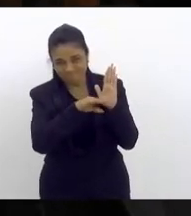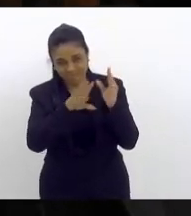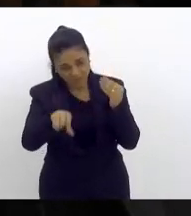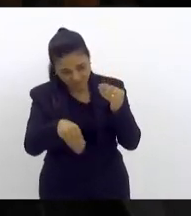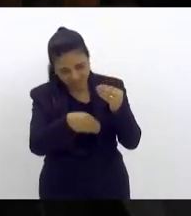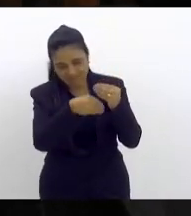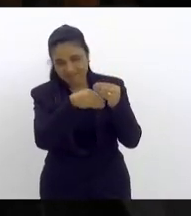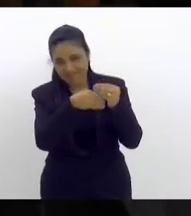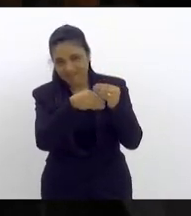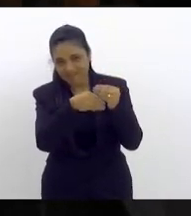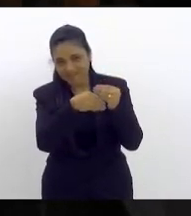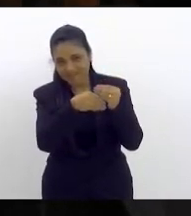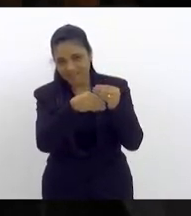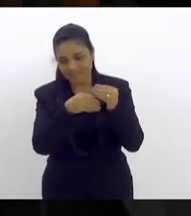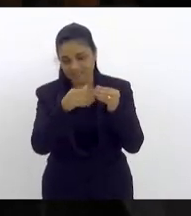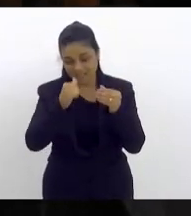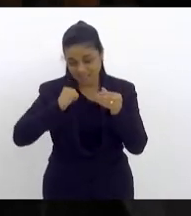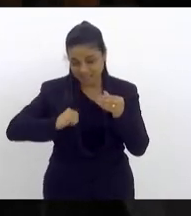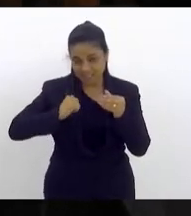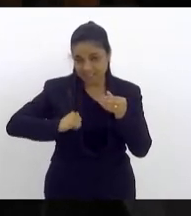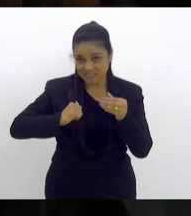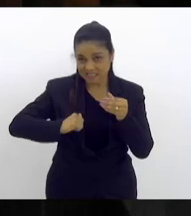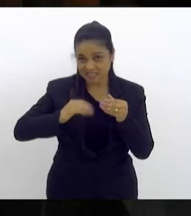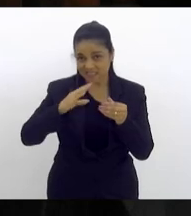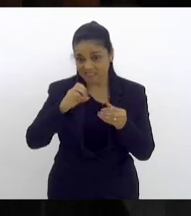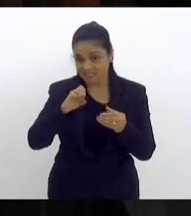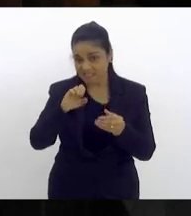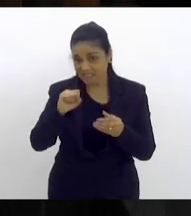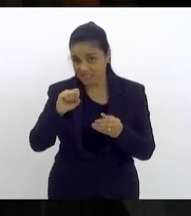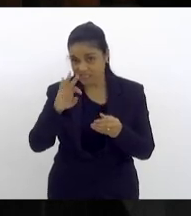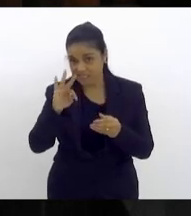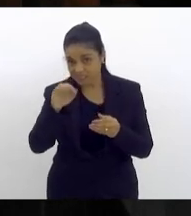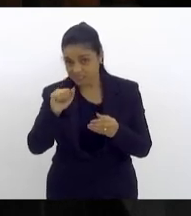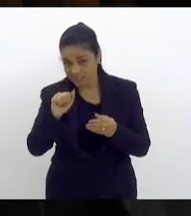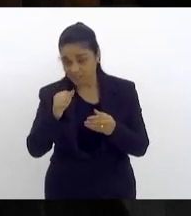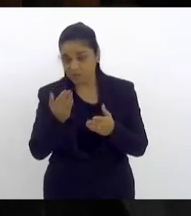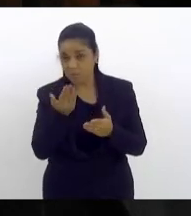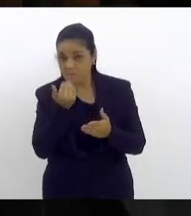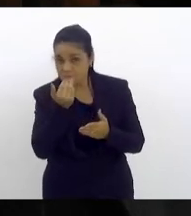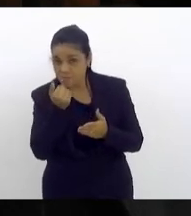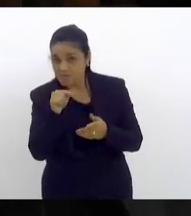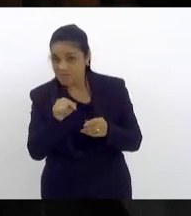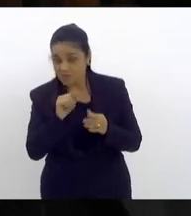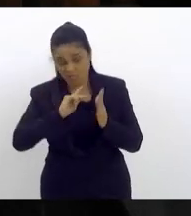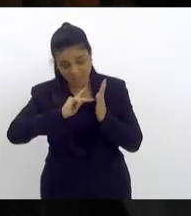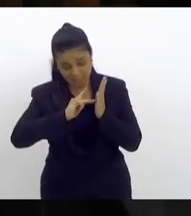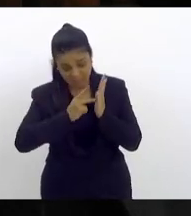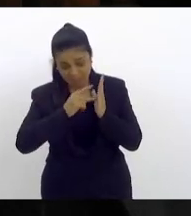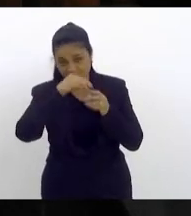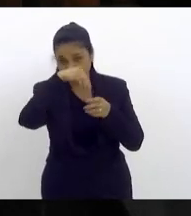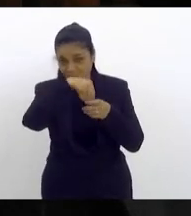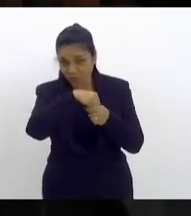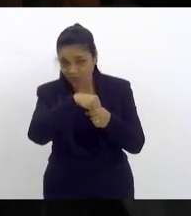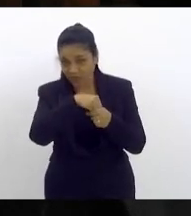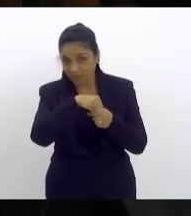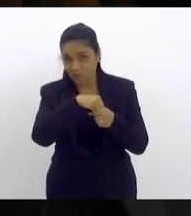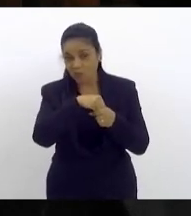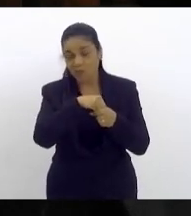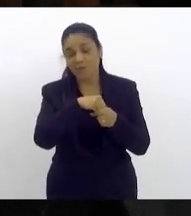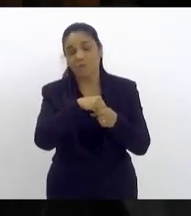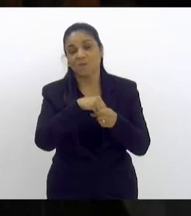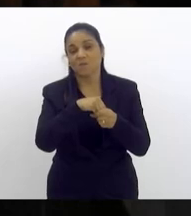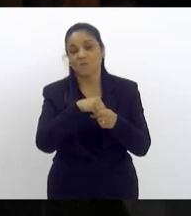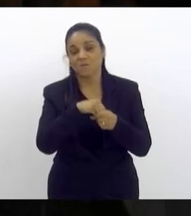junto com as cestas básicas que estavam ali dentro do sindicato e não para matar a fome das pessoas que perderam